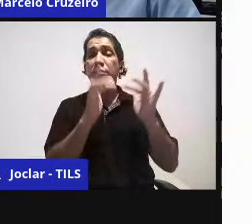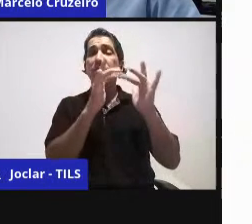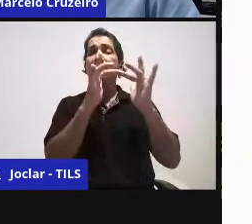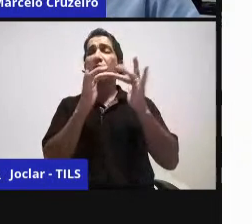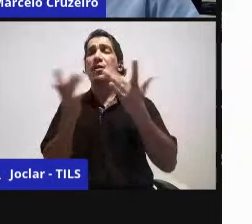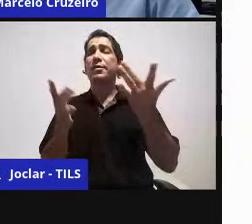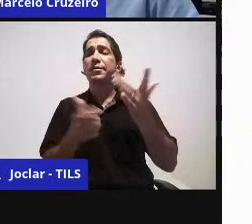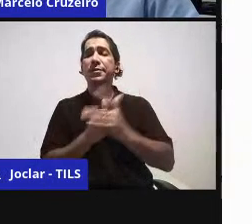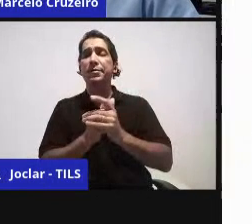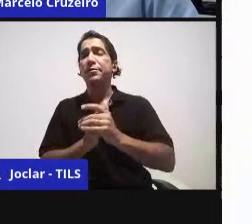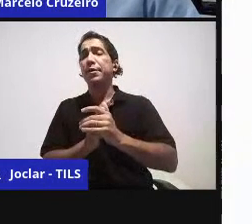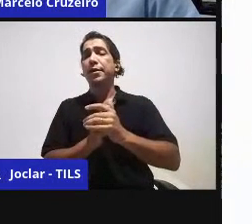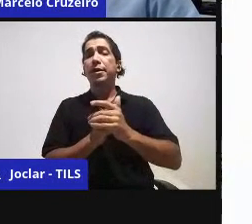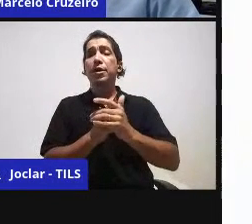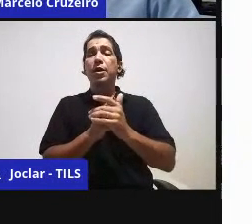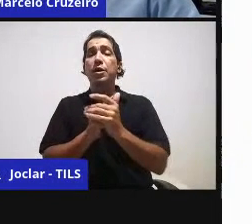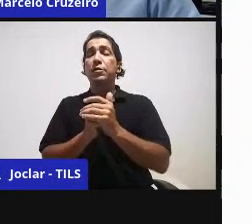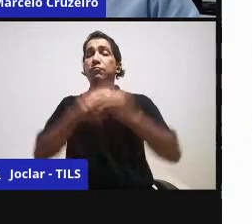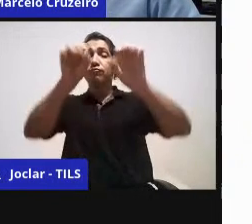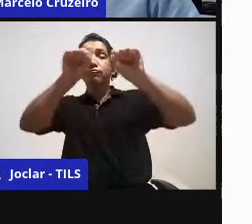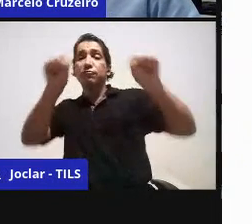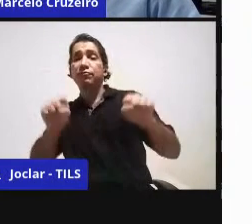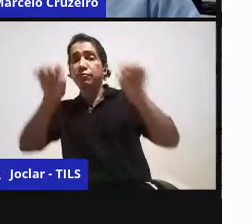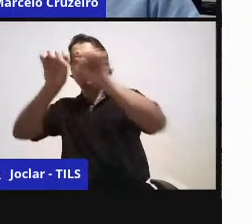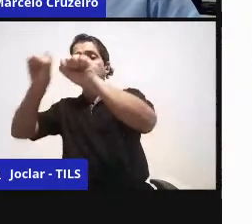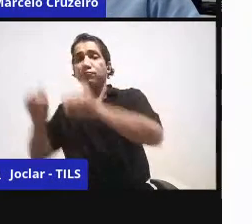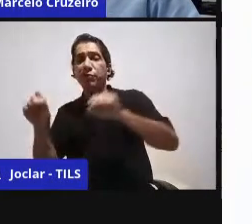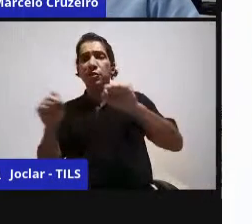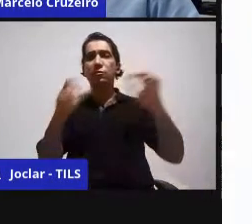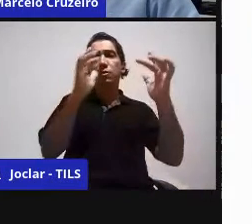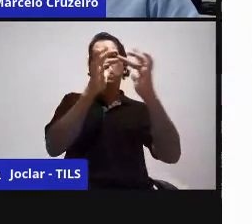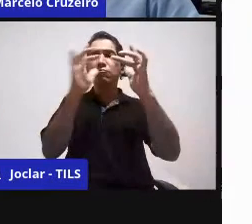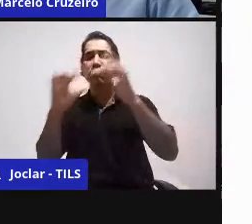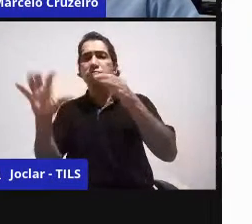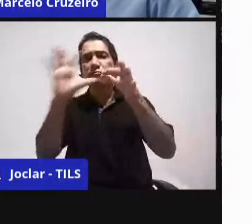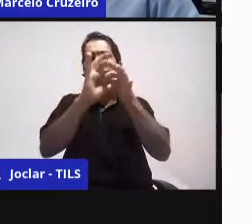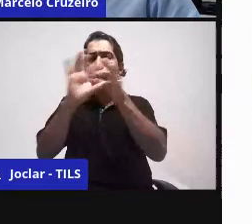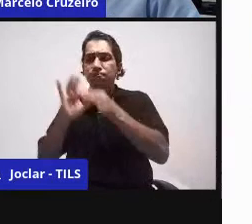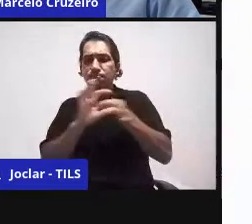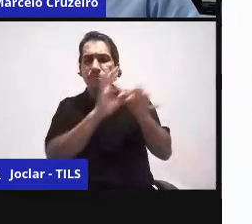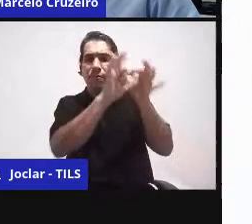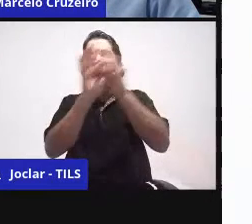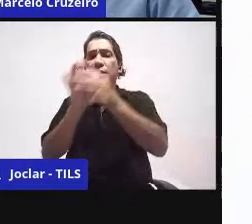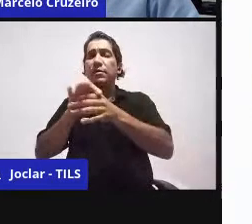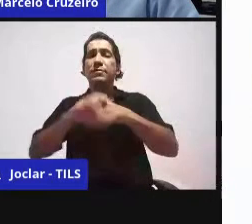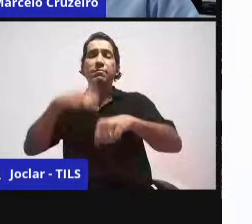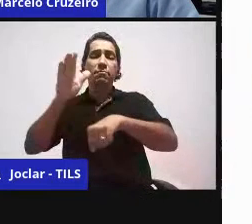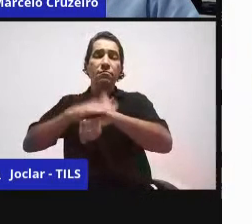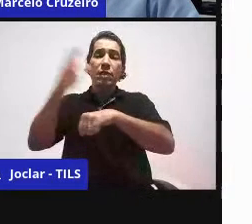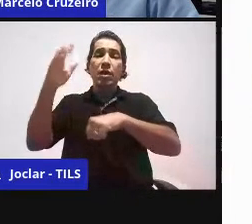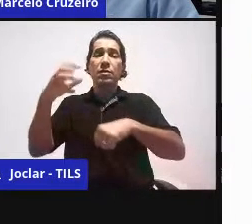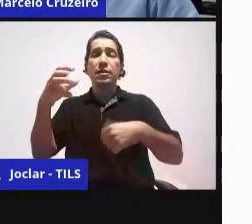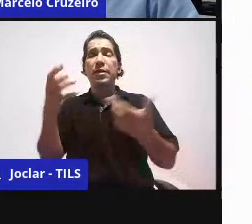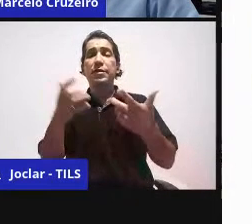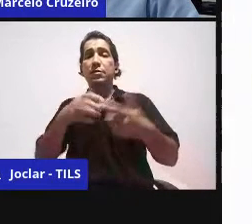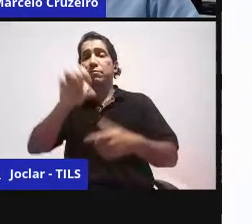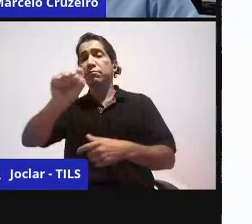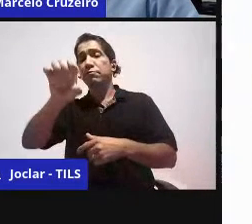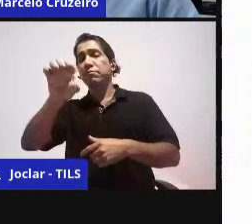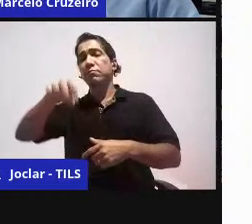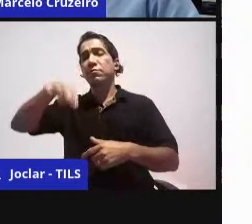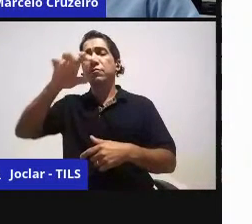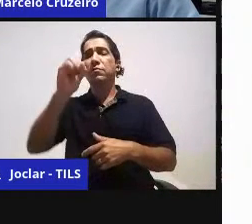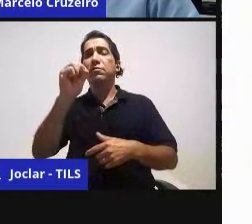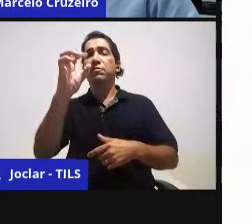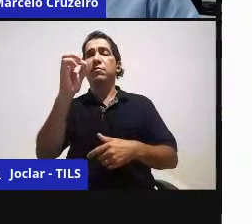interoperabilidade de sistemas. Né. Então, quanto mais sensores a gente tem, mais acessíveis eles se